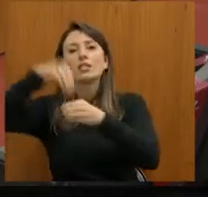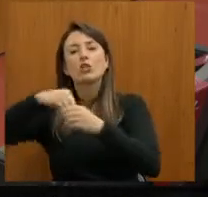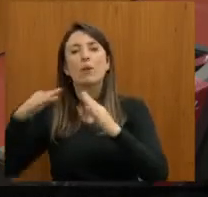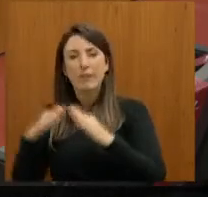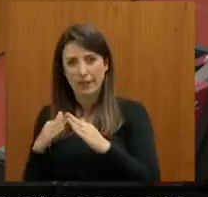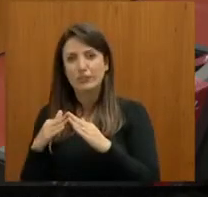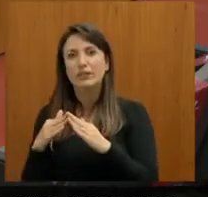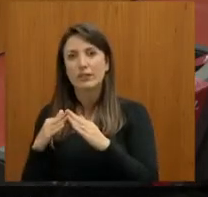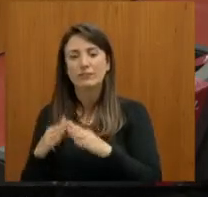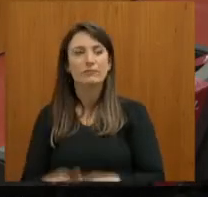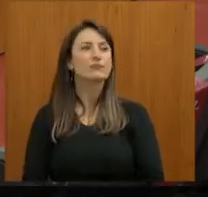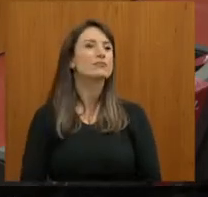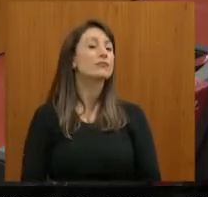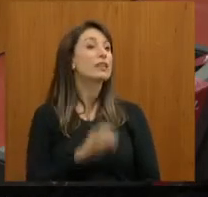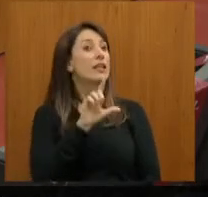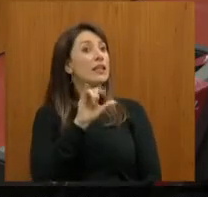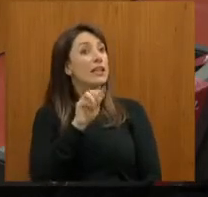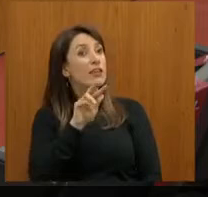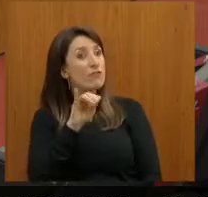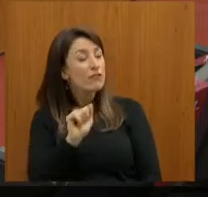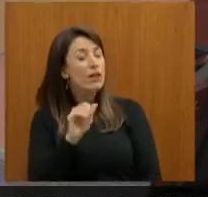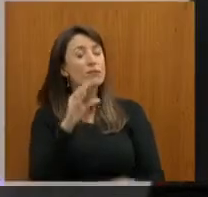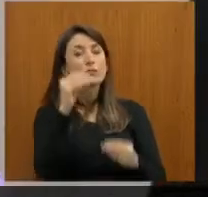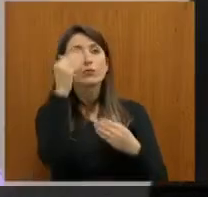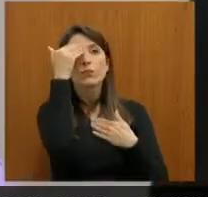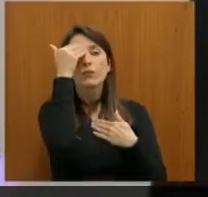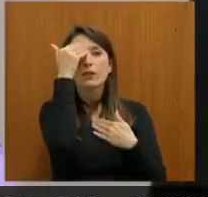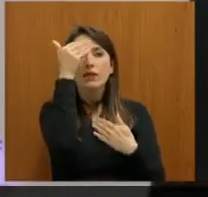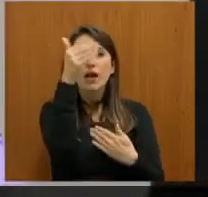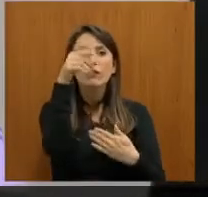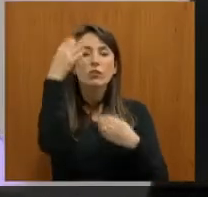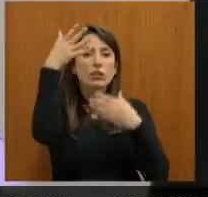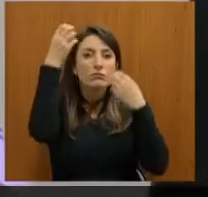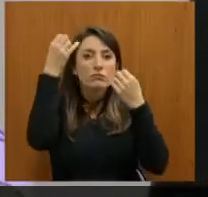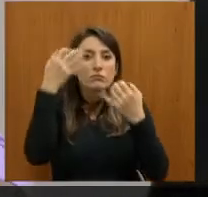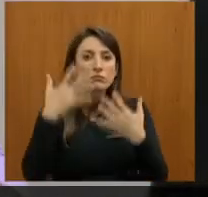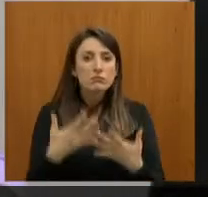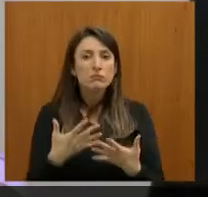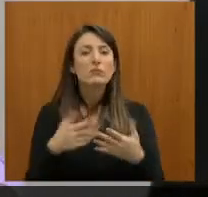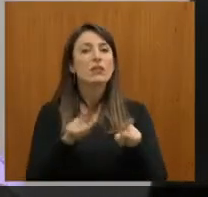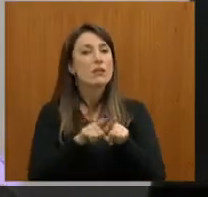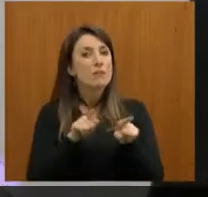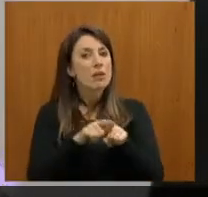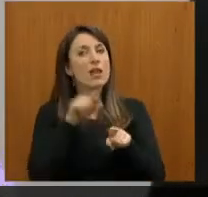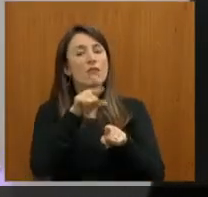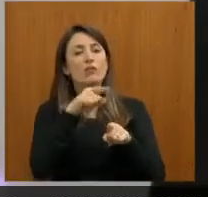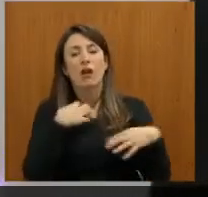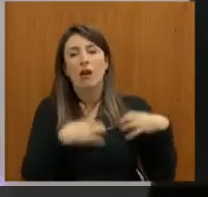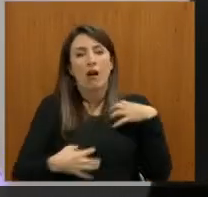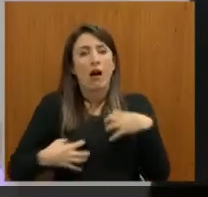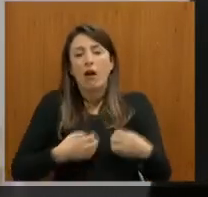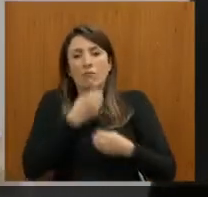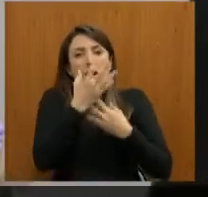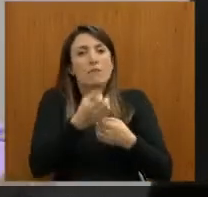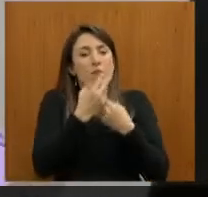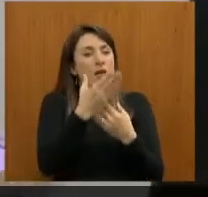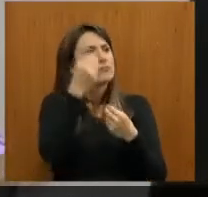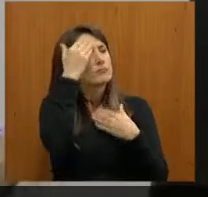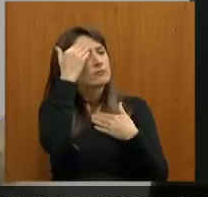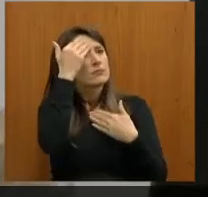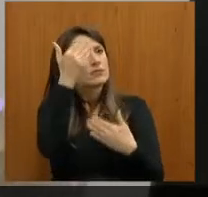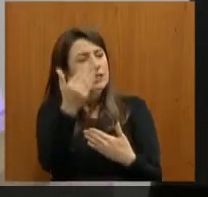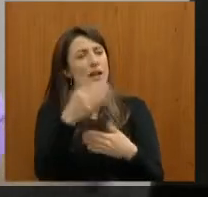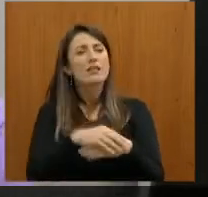Oi Lívia muito obrigada pela pelos seus convocações e por essa inquietação aí né da